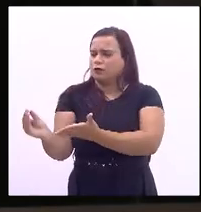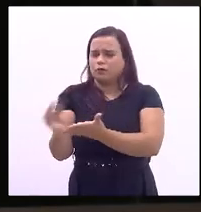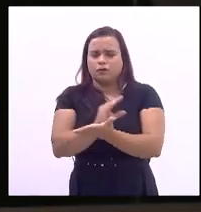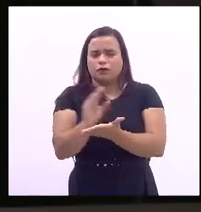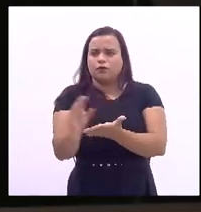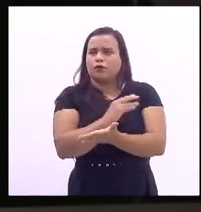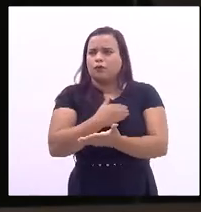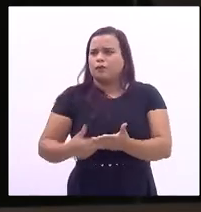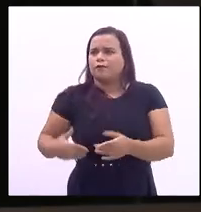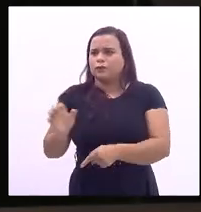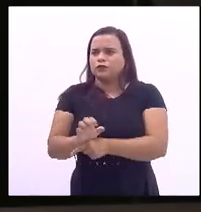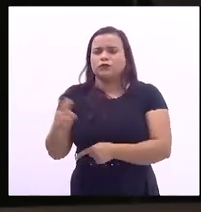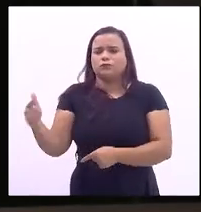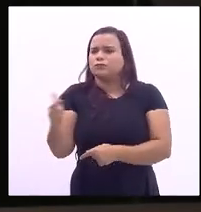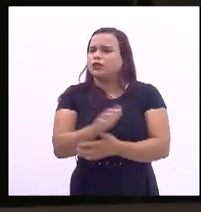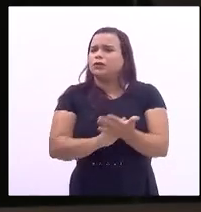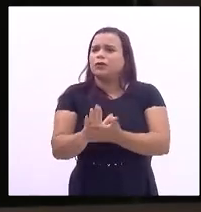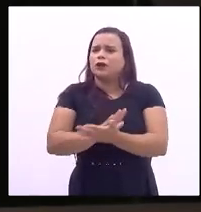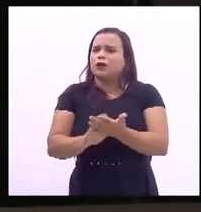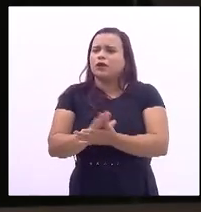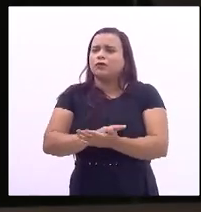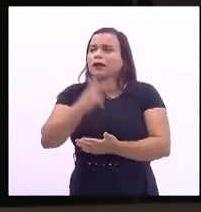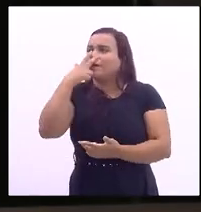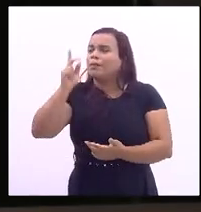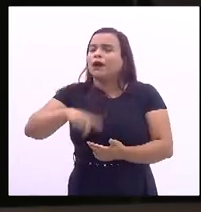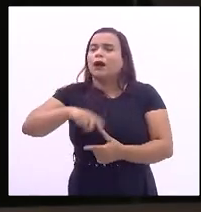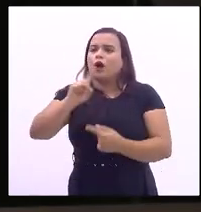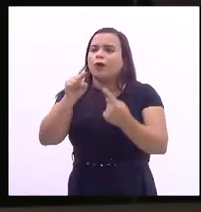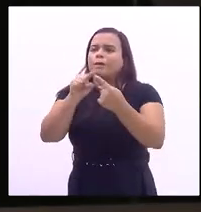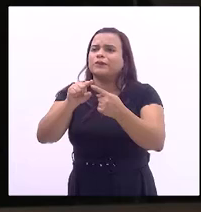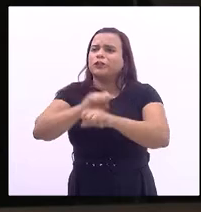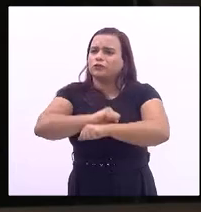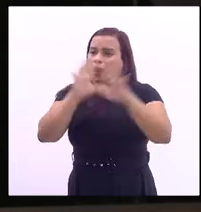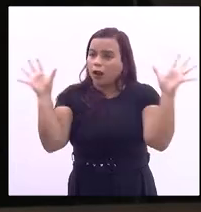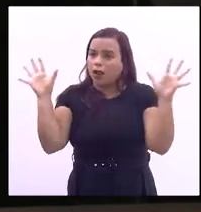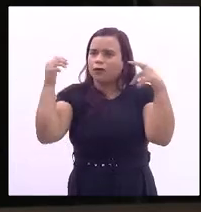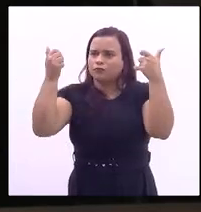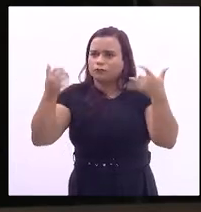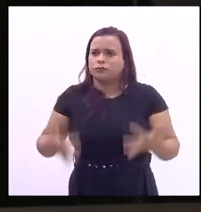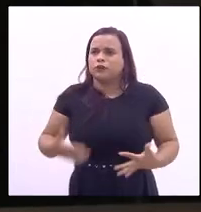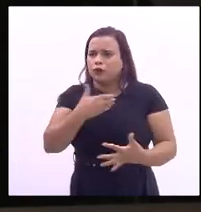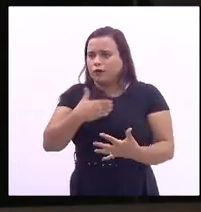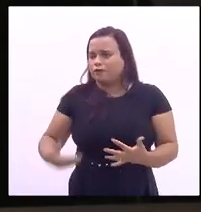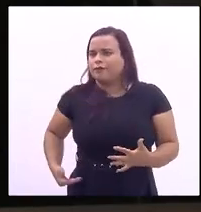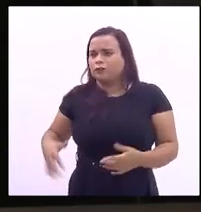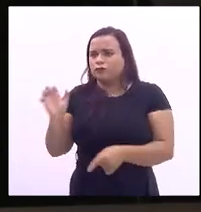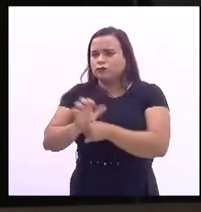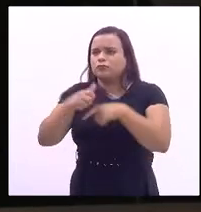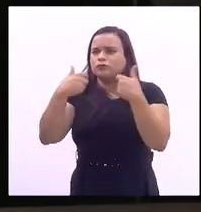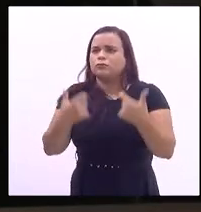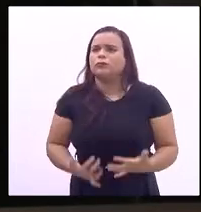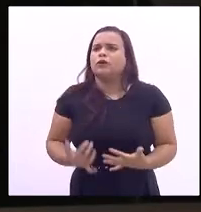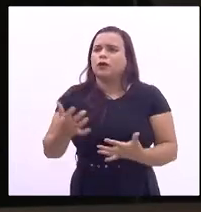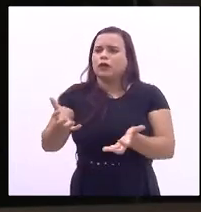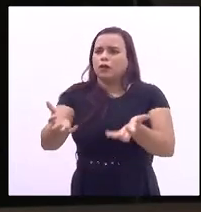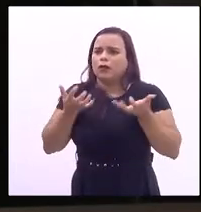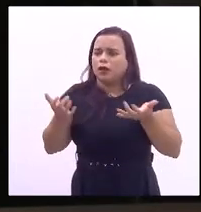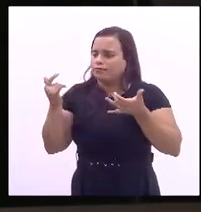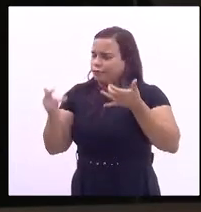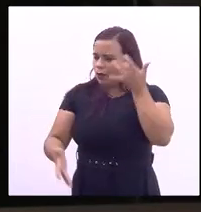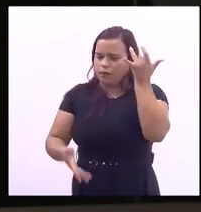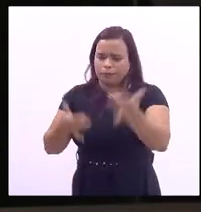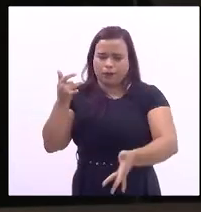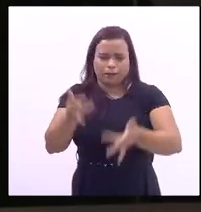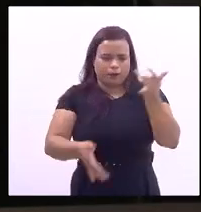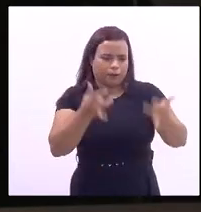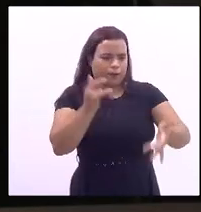governo do estado acho que é uma intenção declarada e do governo estadual de se desfazer